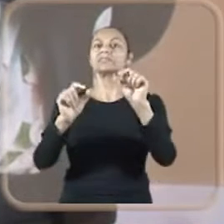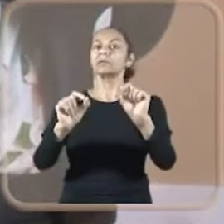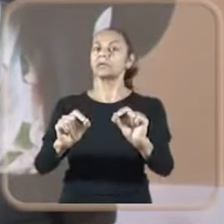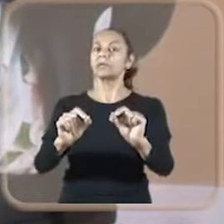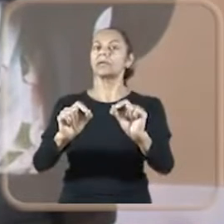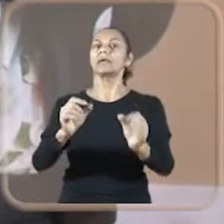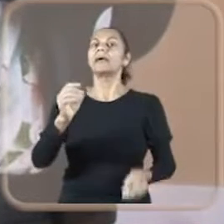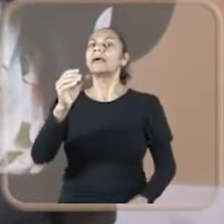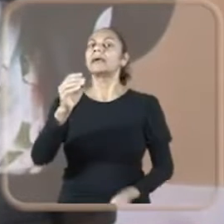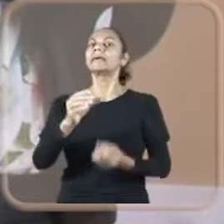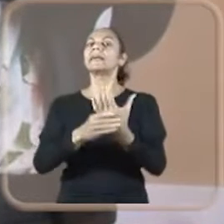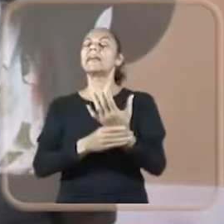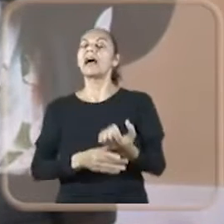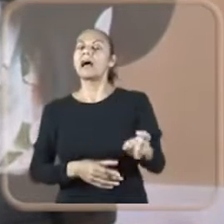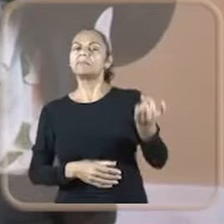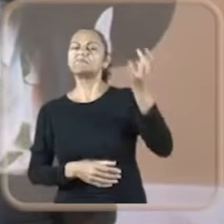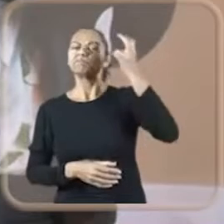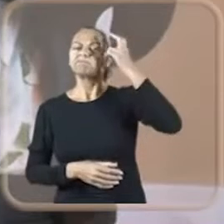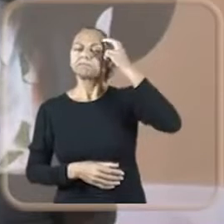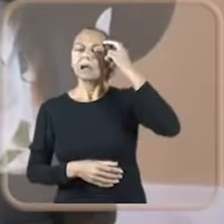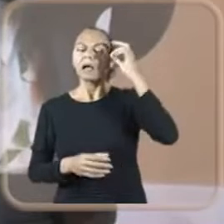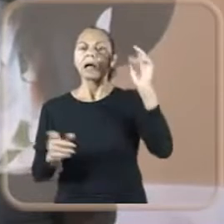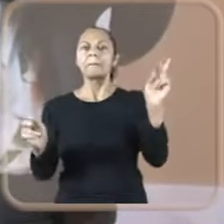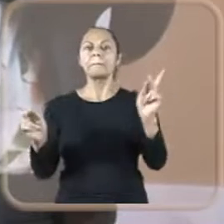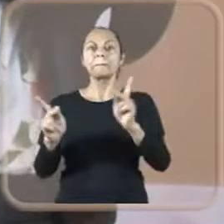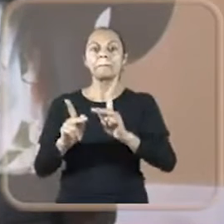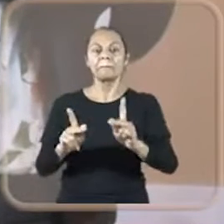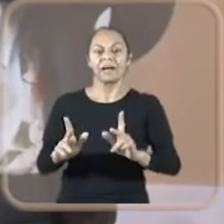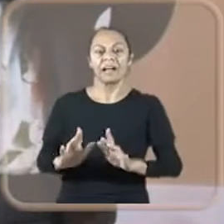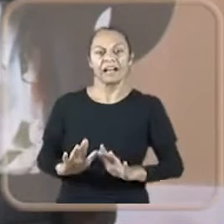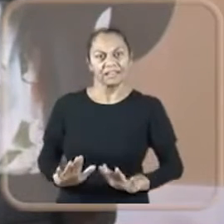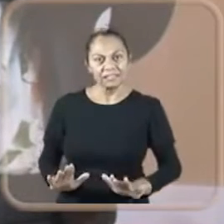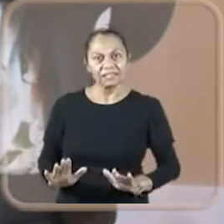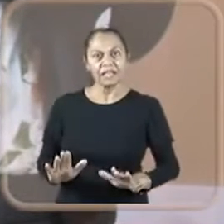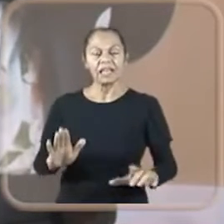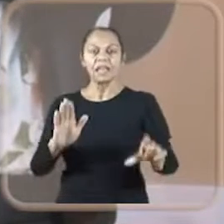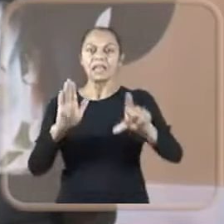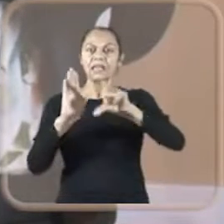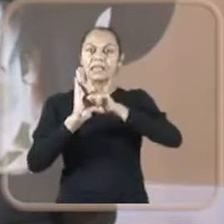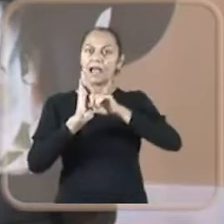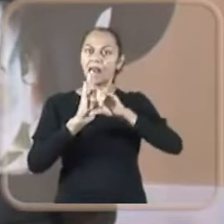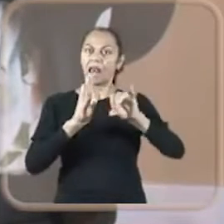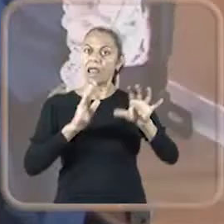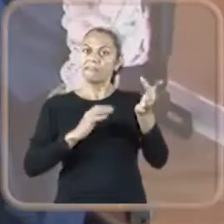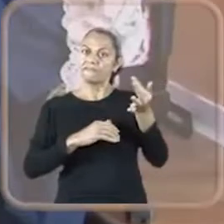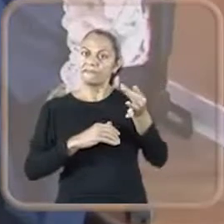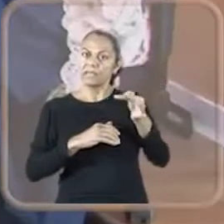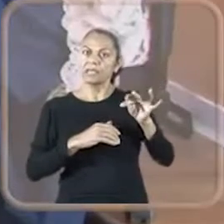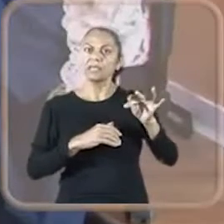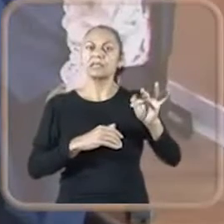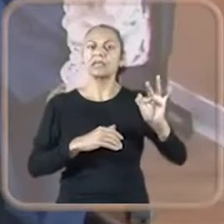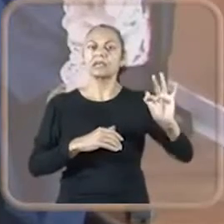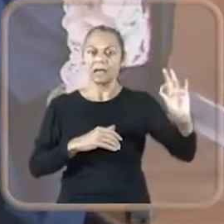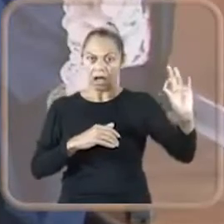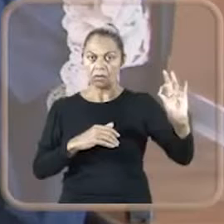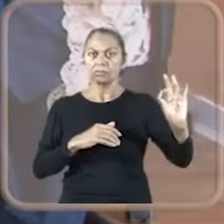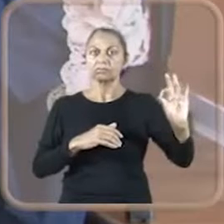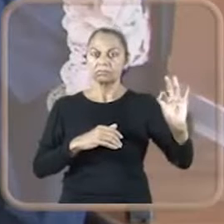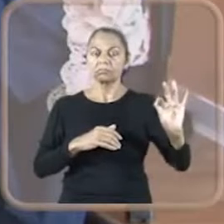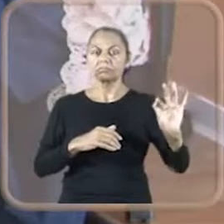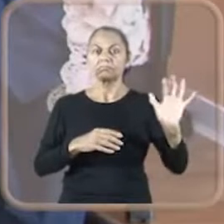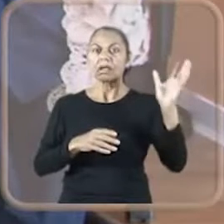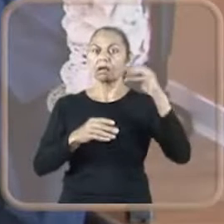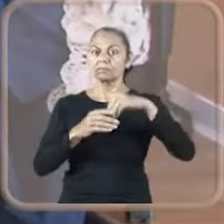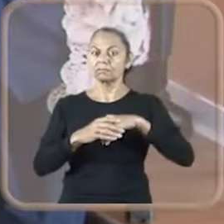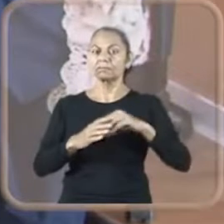a criação de uma cultura de paz. Então, Cariacica, com essa lei, já dá cumprimento à lei federal, né, para expandir isso nas